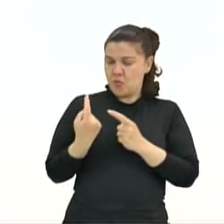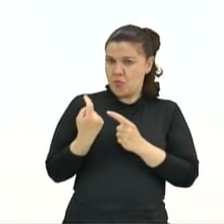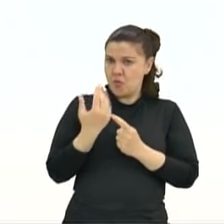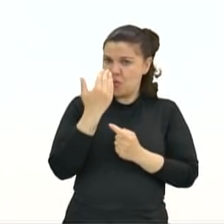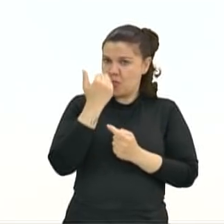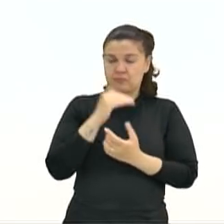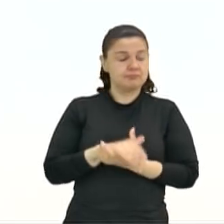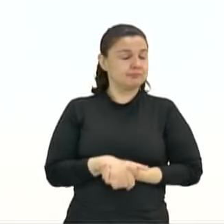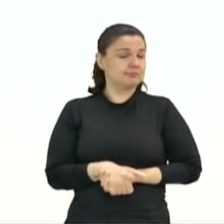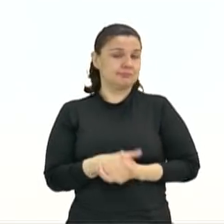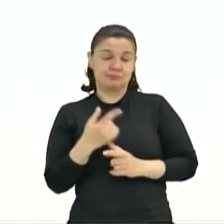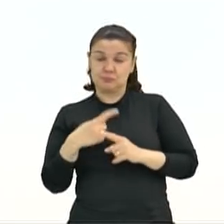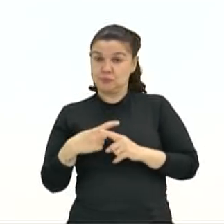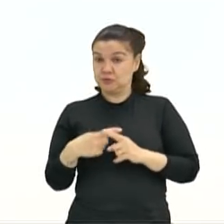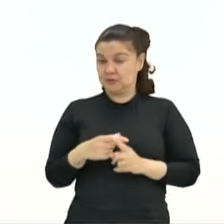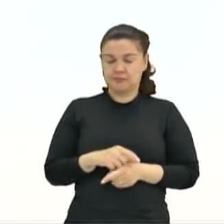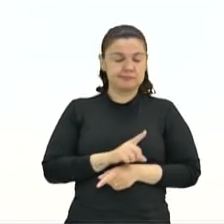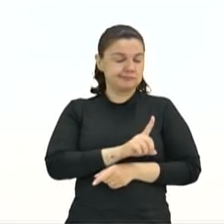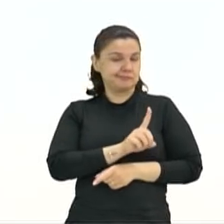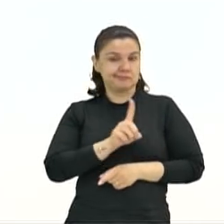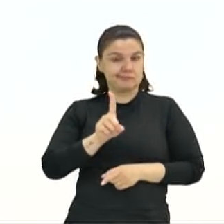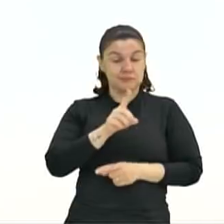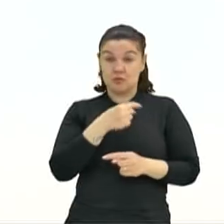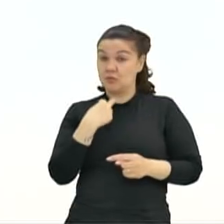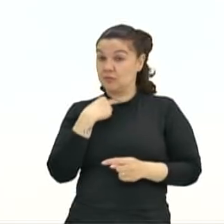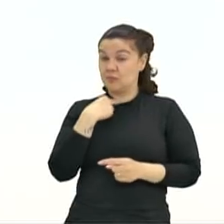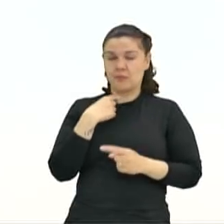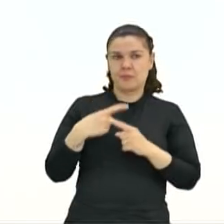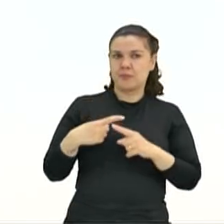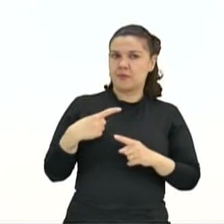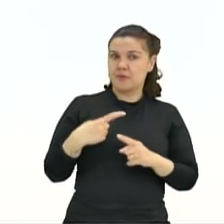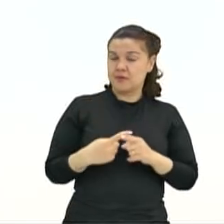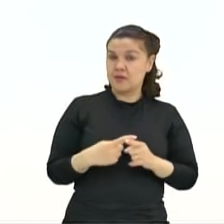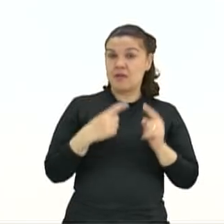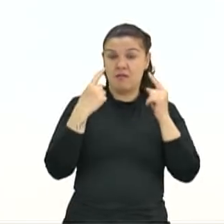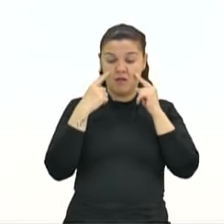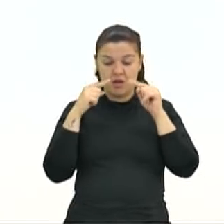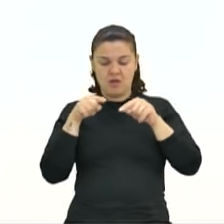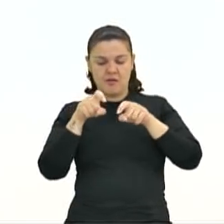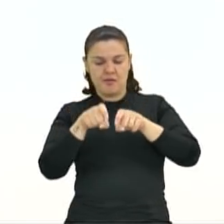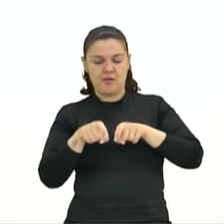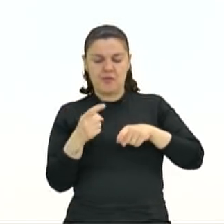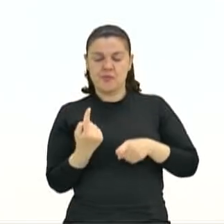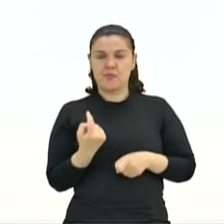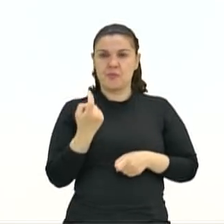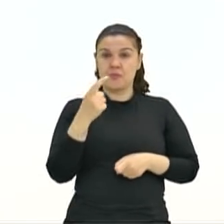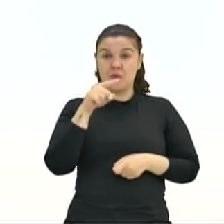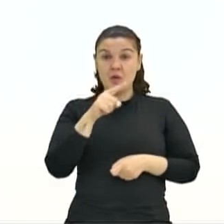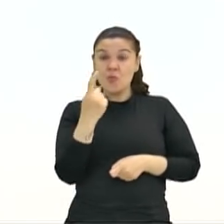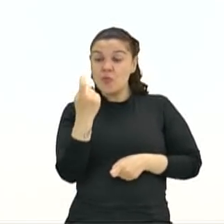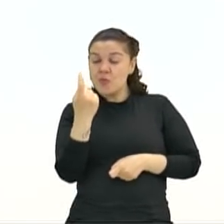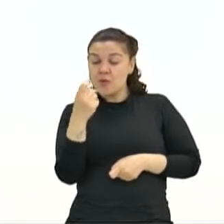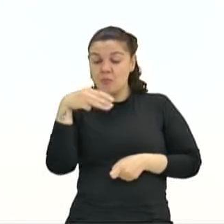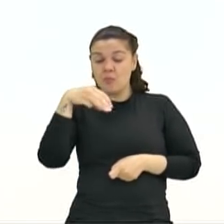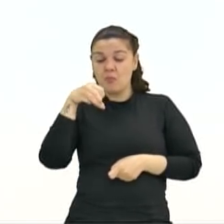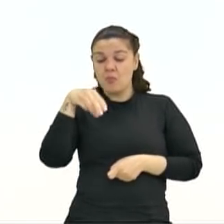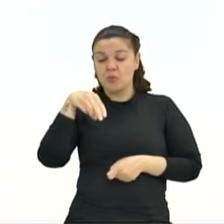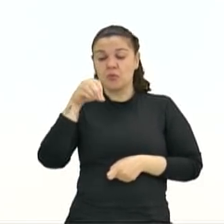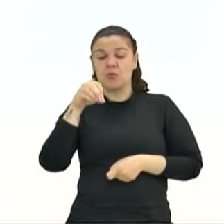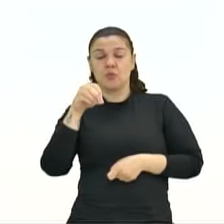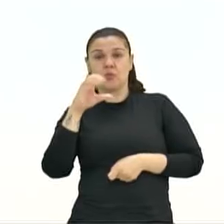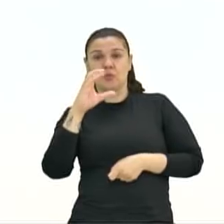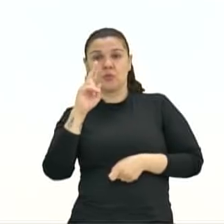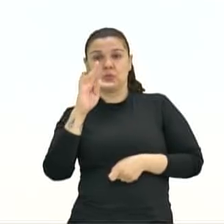Por quê? Não, ela não pode, porque a monocultura é a plantação de um único